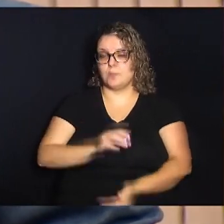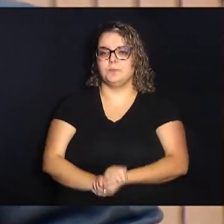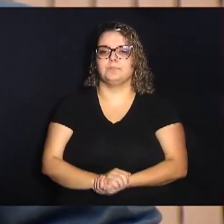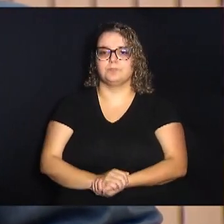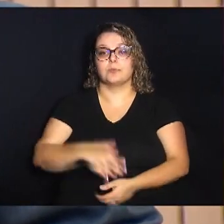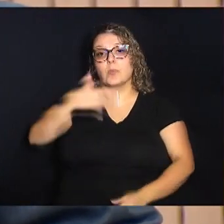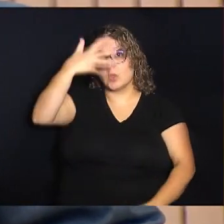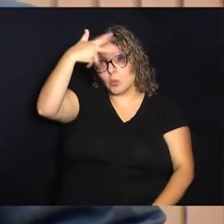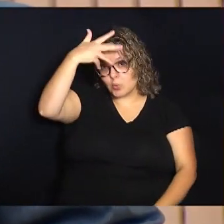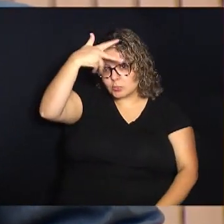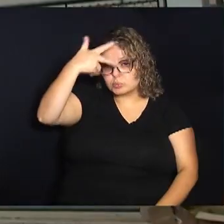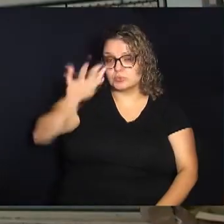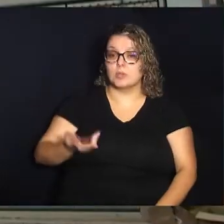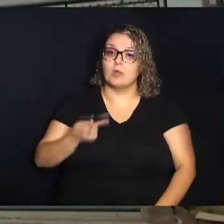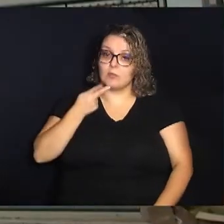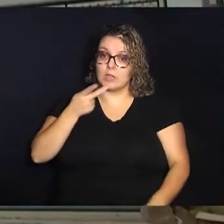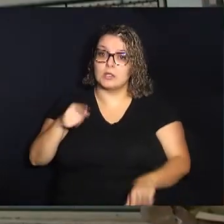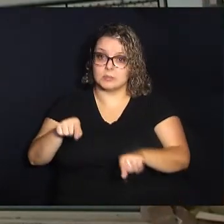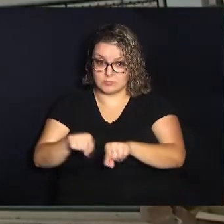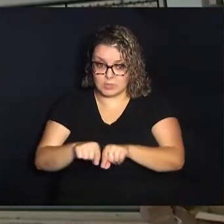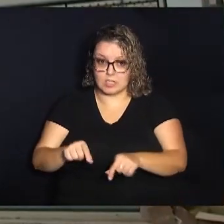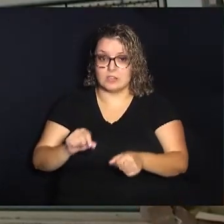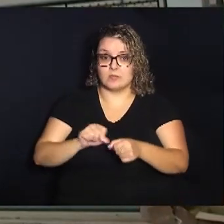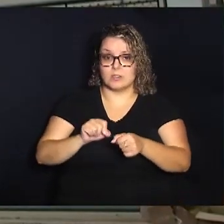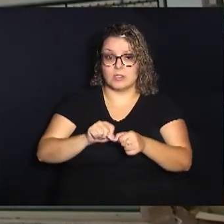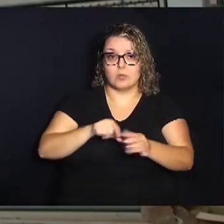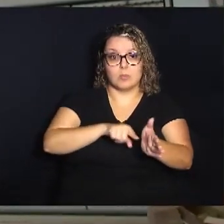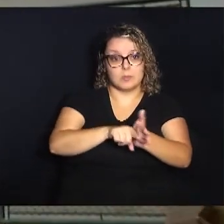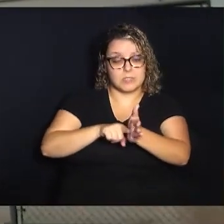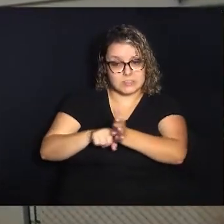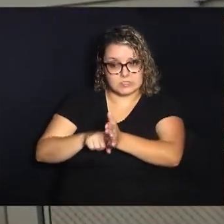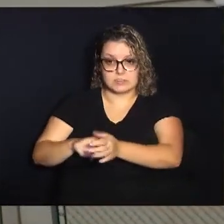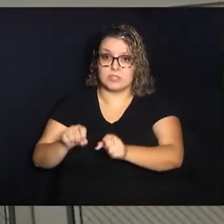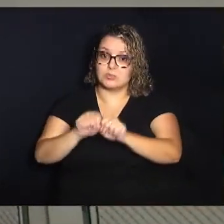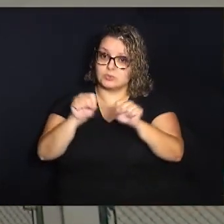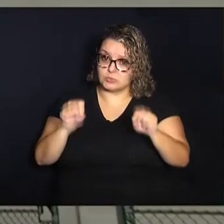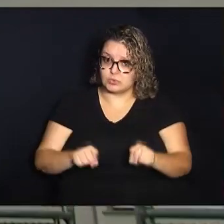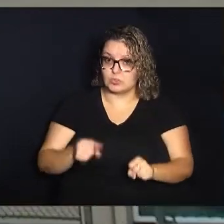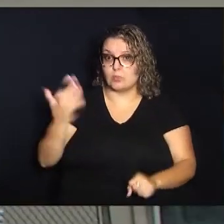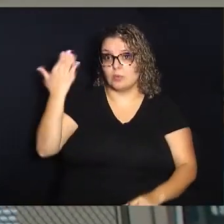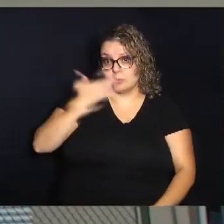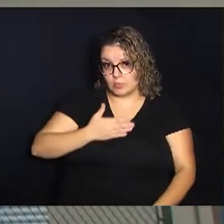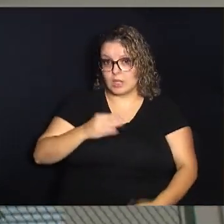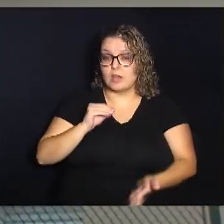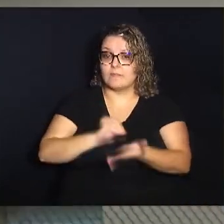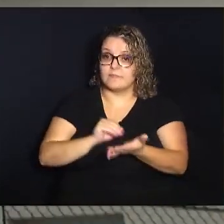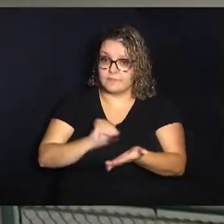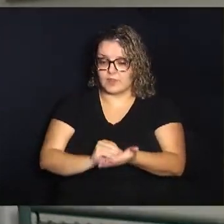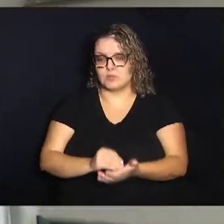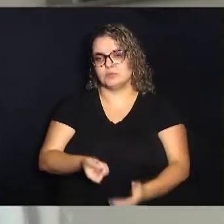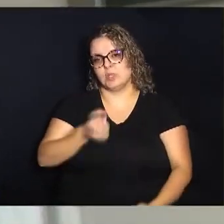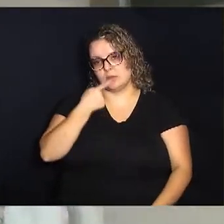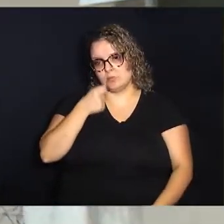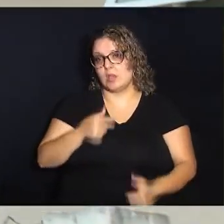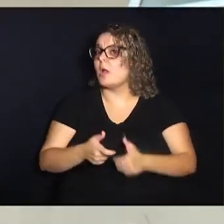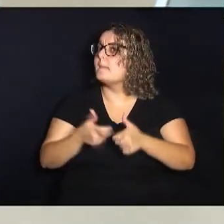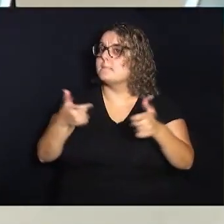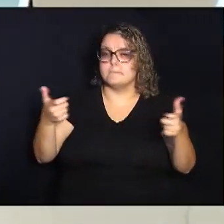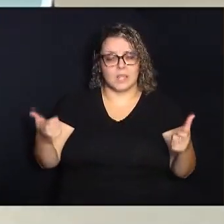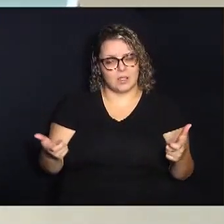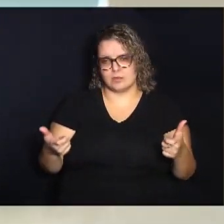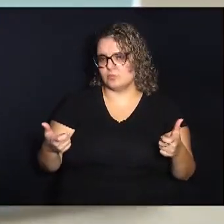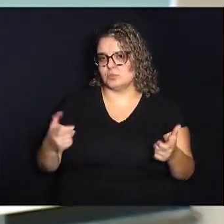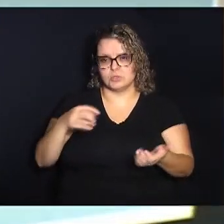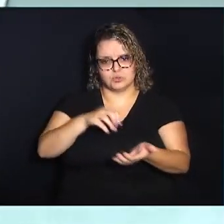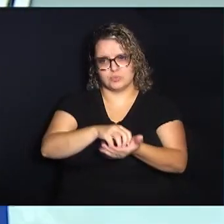da Farmadique cita também que fez uma pesquisa no sistema e constatou a falta dos medicamentos em grande parte dos